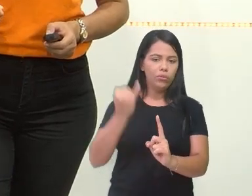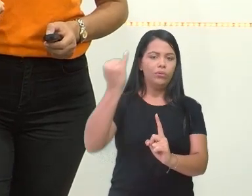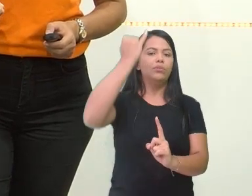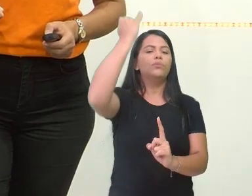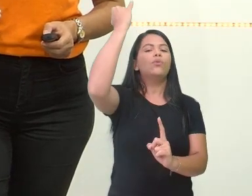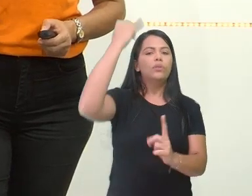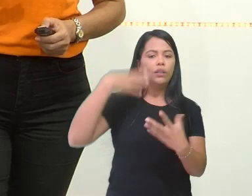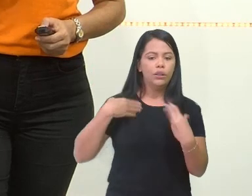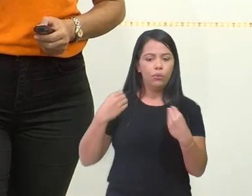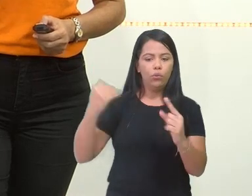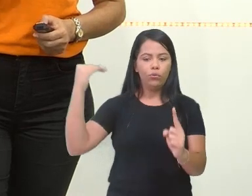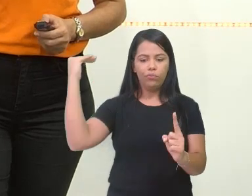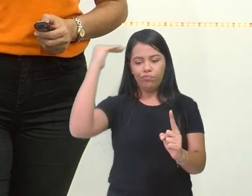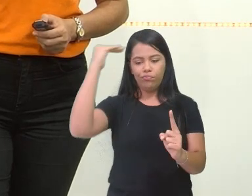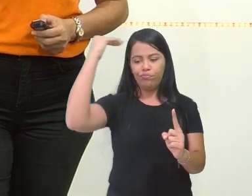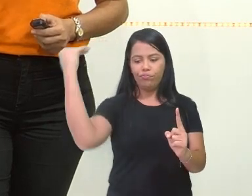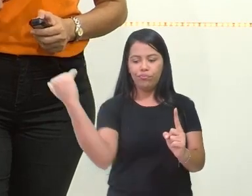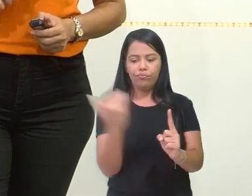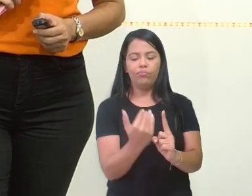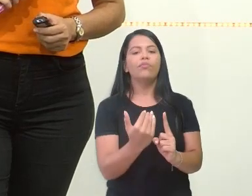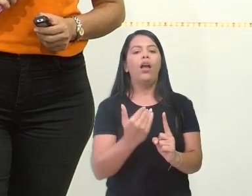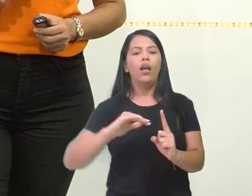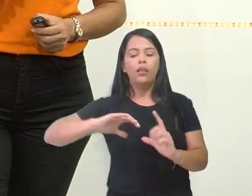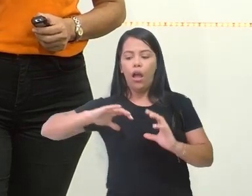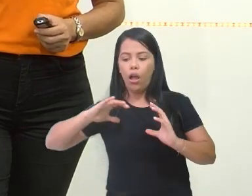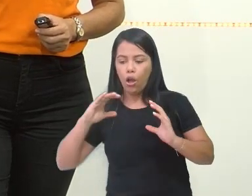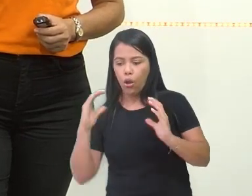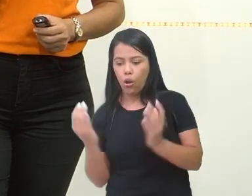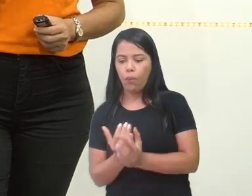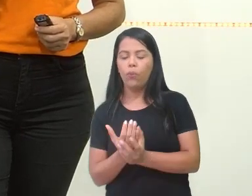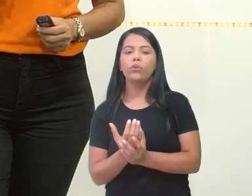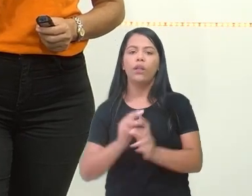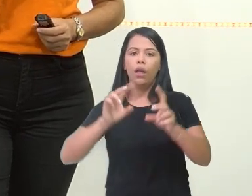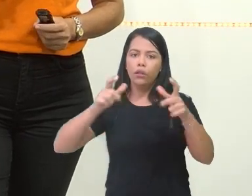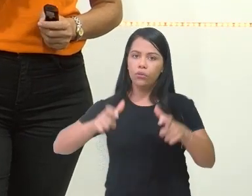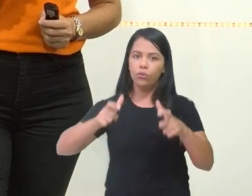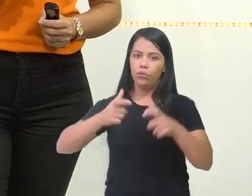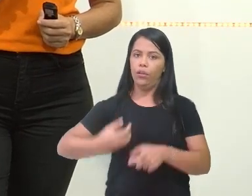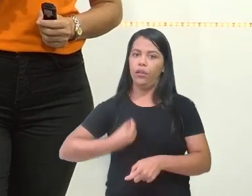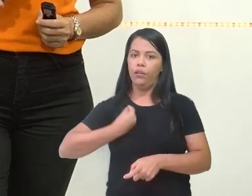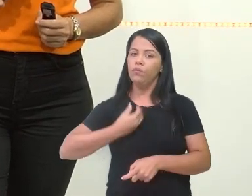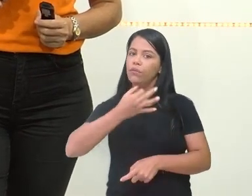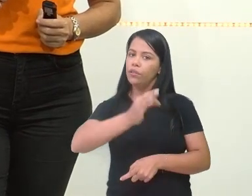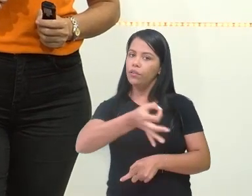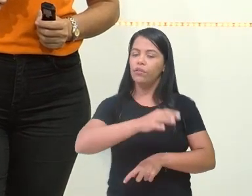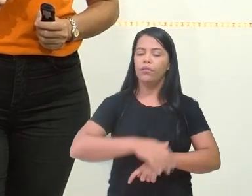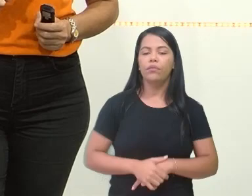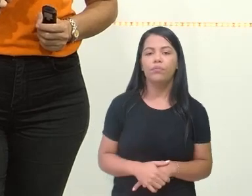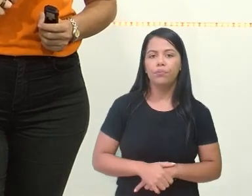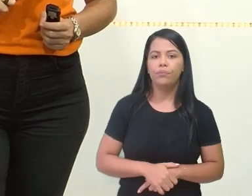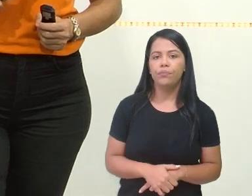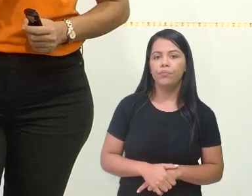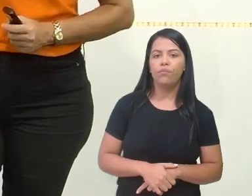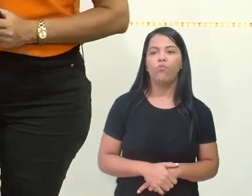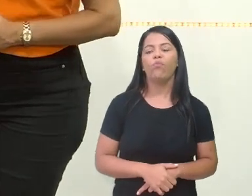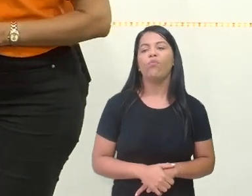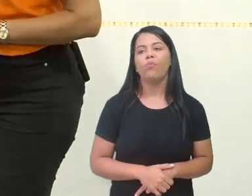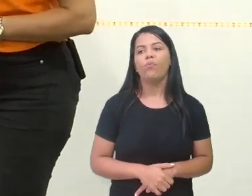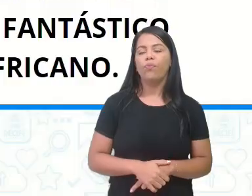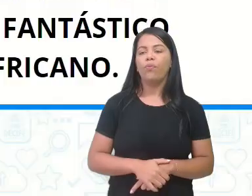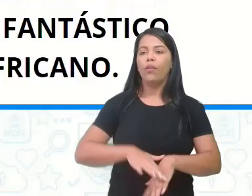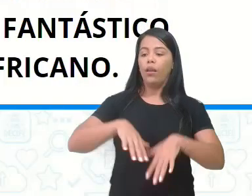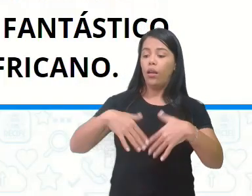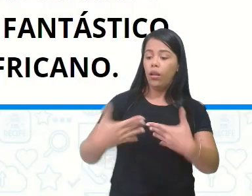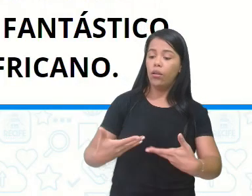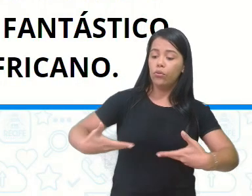muito respeitados nas comunidades onde vivem, tá? Nas aldeias africanas,